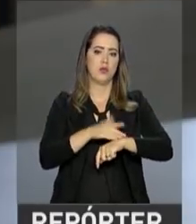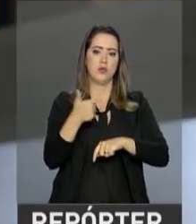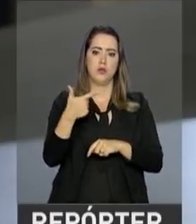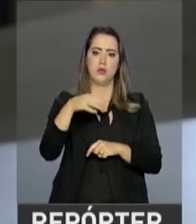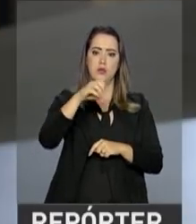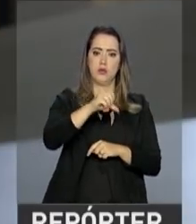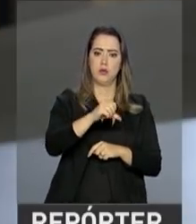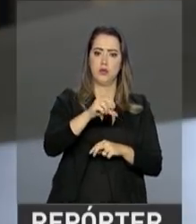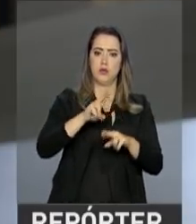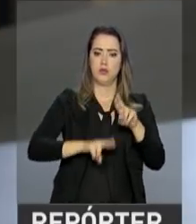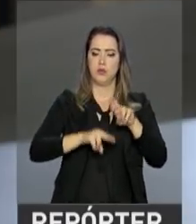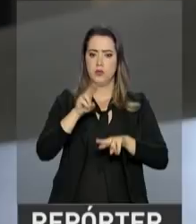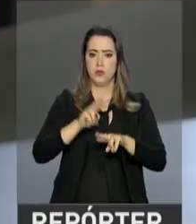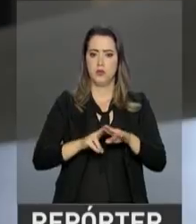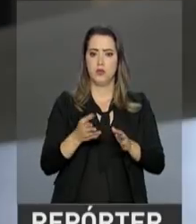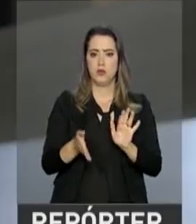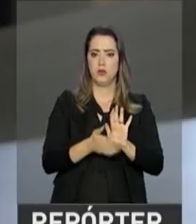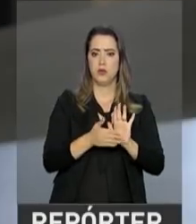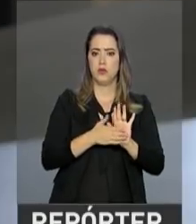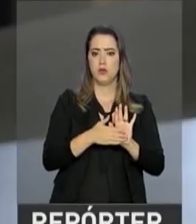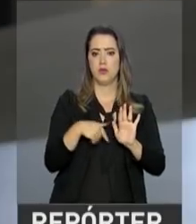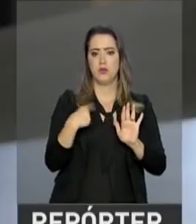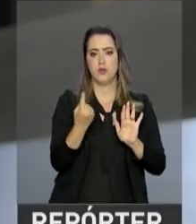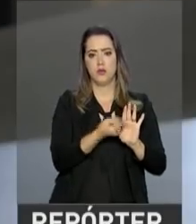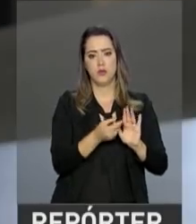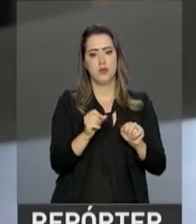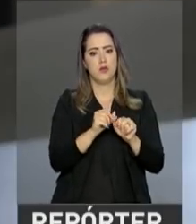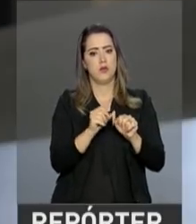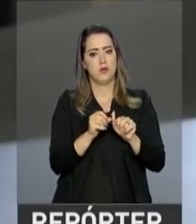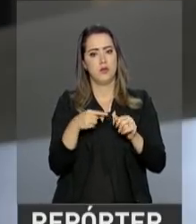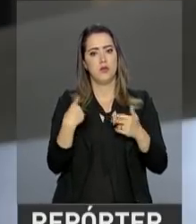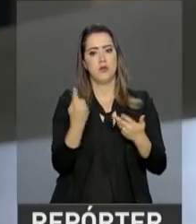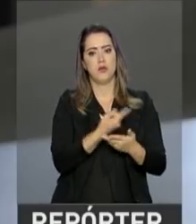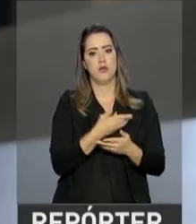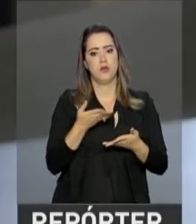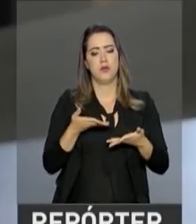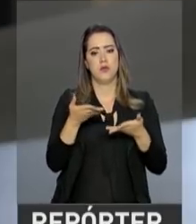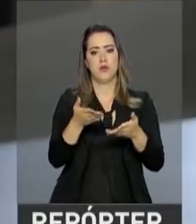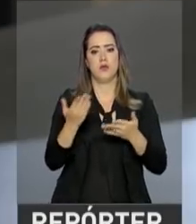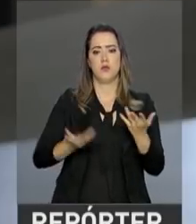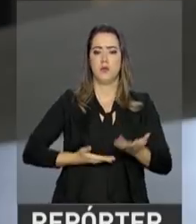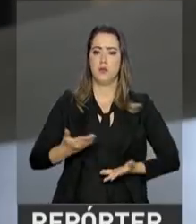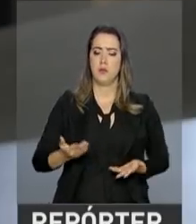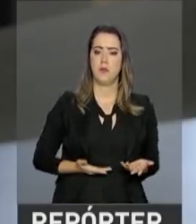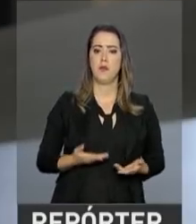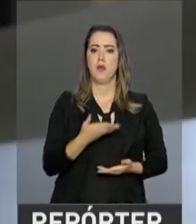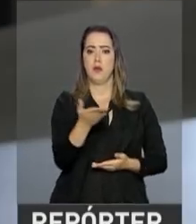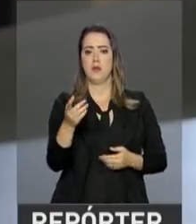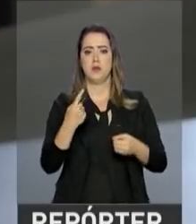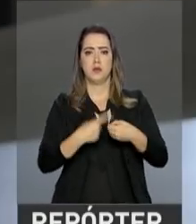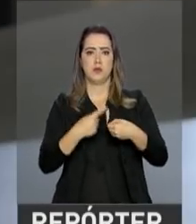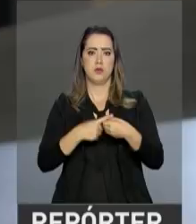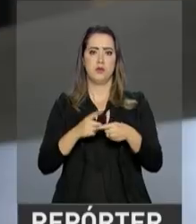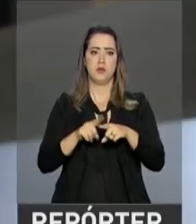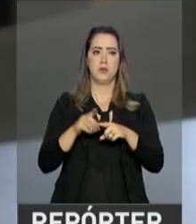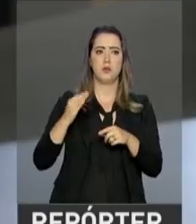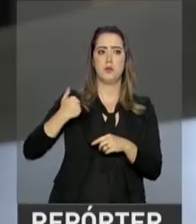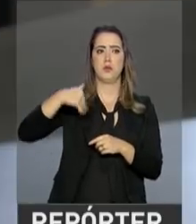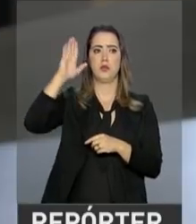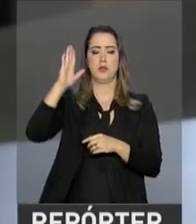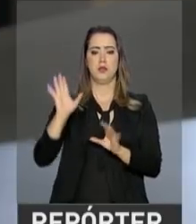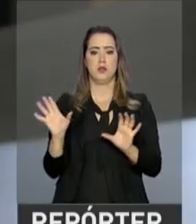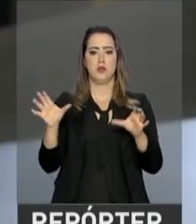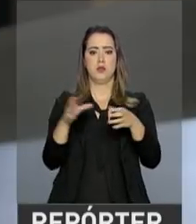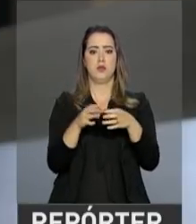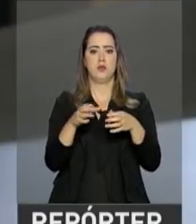29 um caminho suas propostas né façam essa esse serviço é por seu território mas sobretudo para o